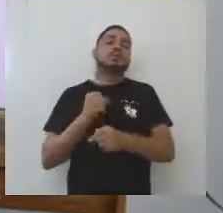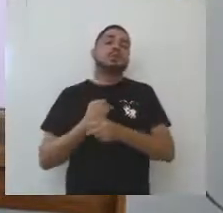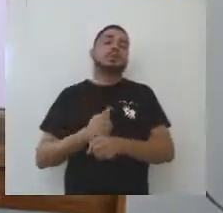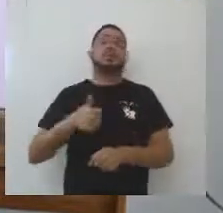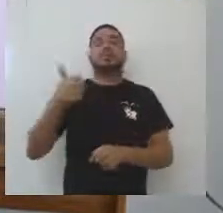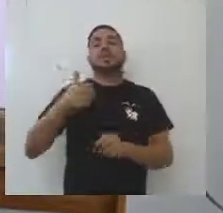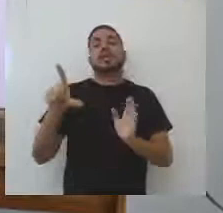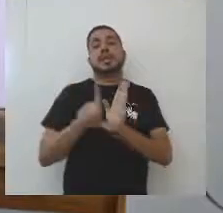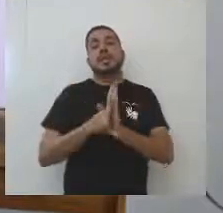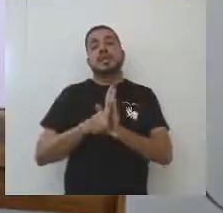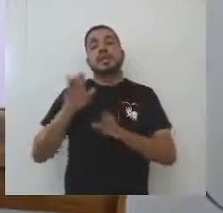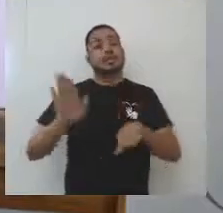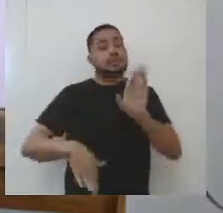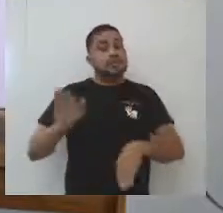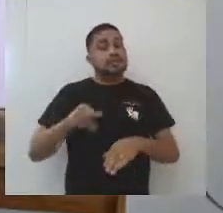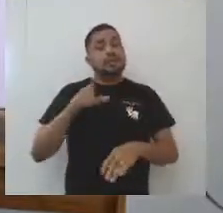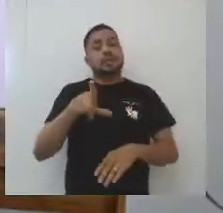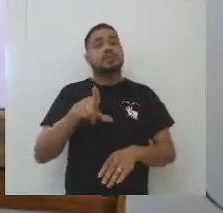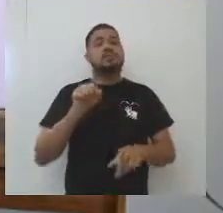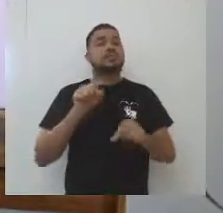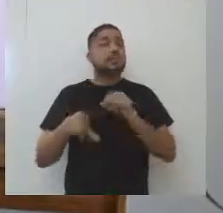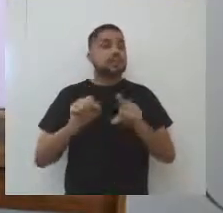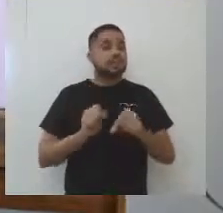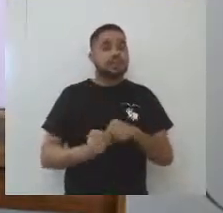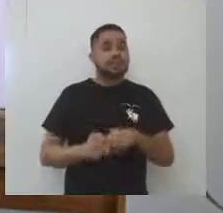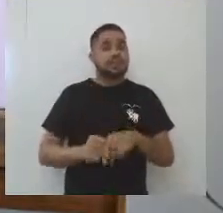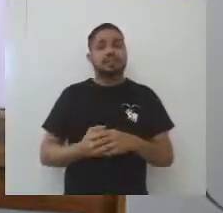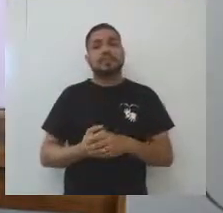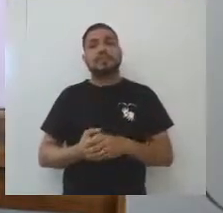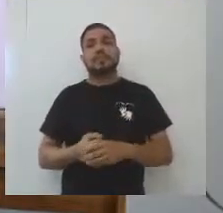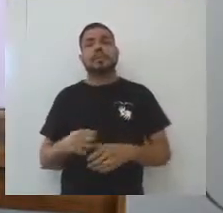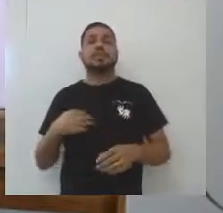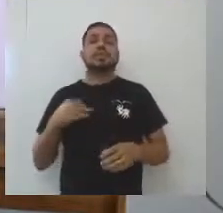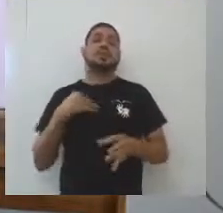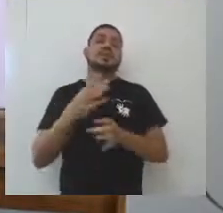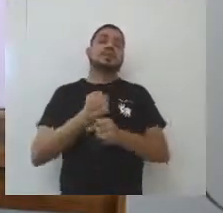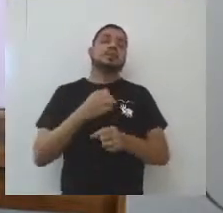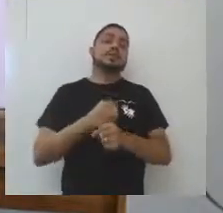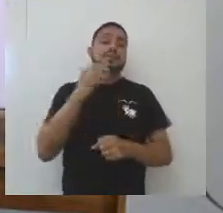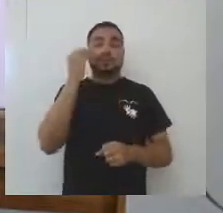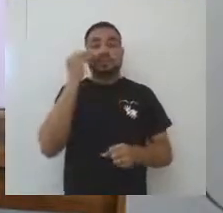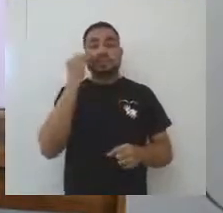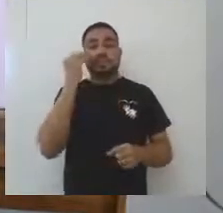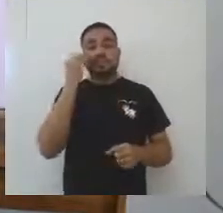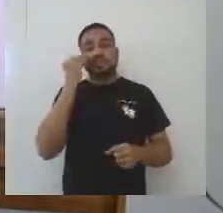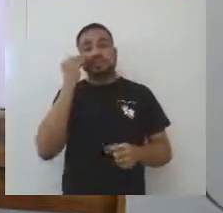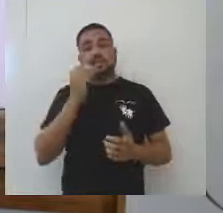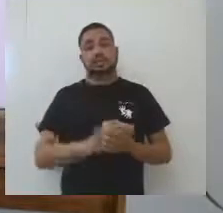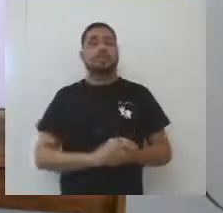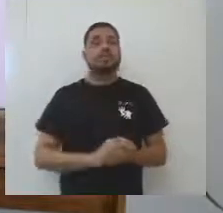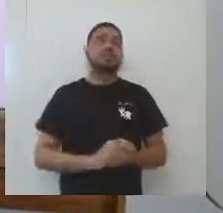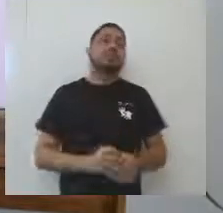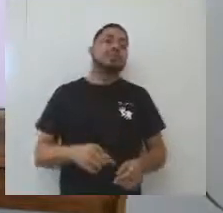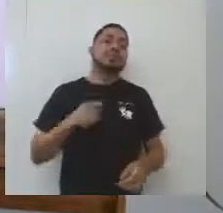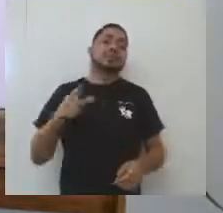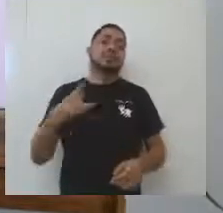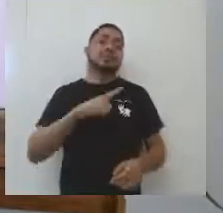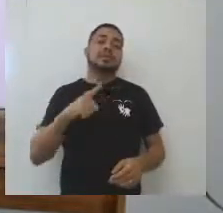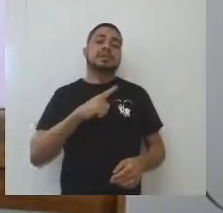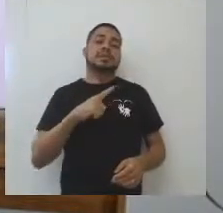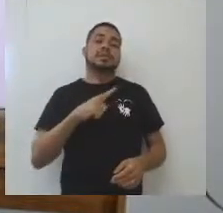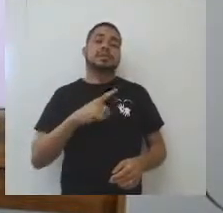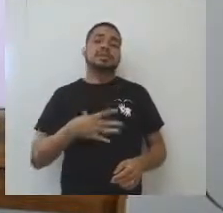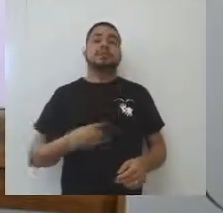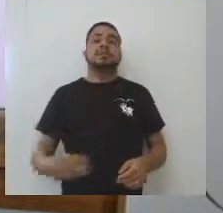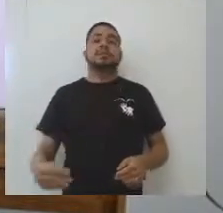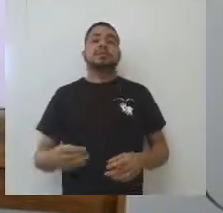primeira lei? Vai depender do que ele pedir. Por exemplo, vê, eu calculei a possibilidade aqui, Guilherme, de você ter um filho